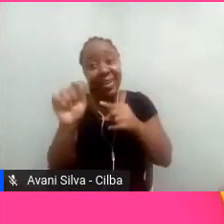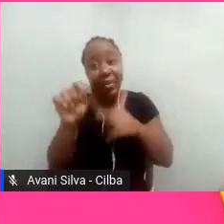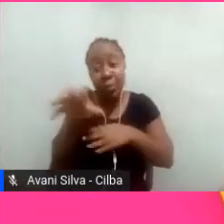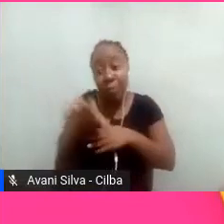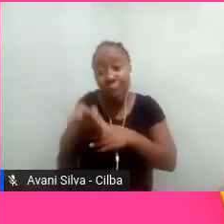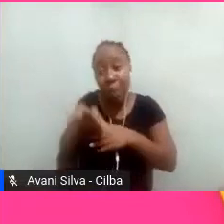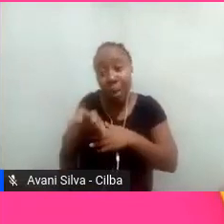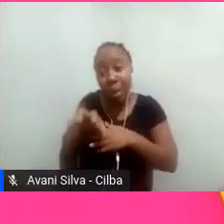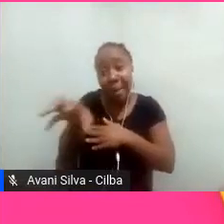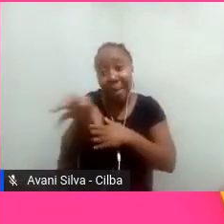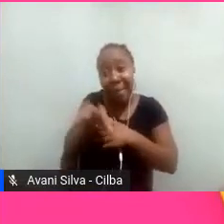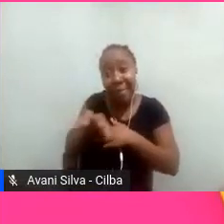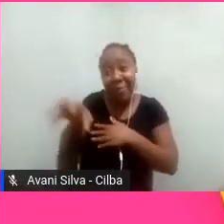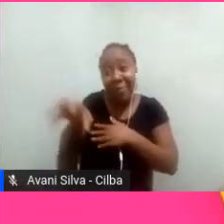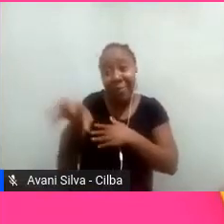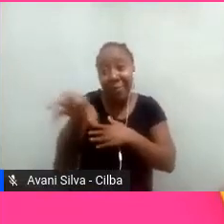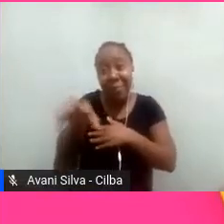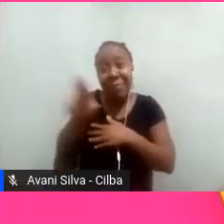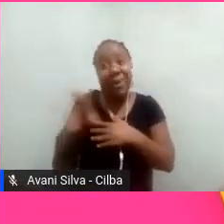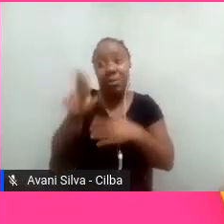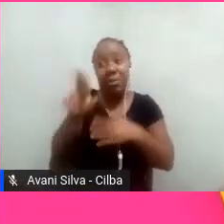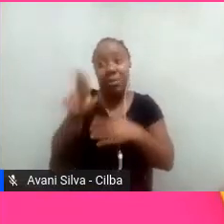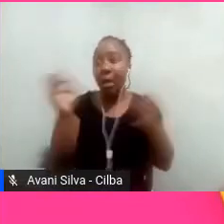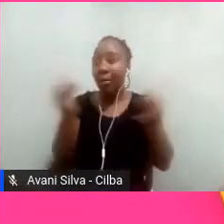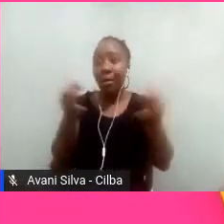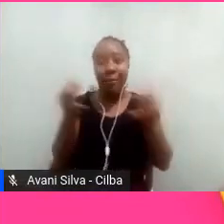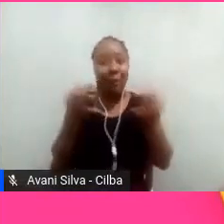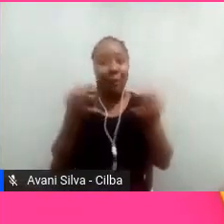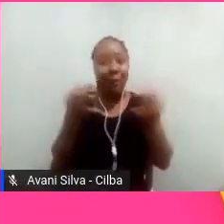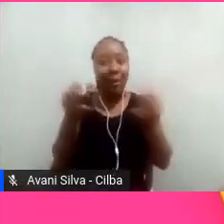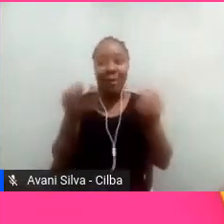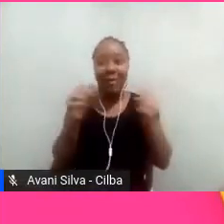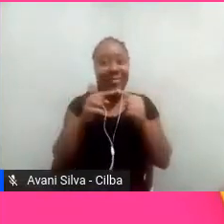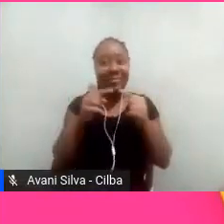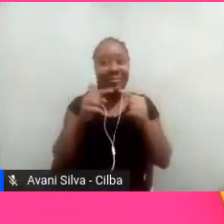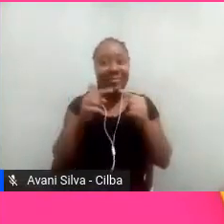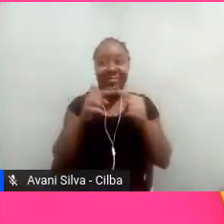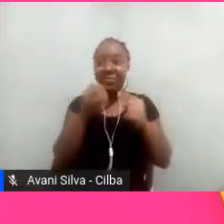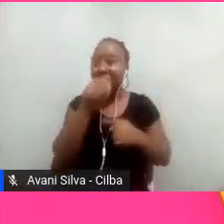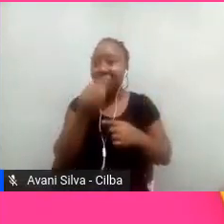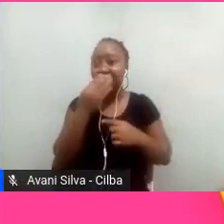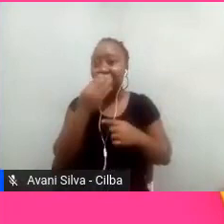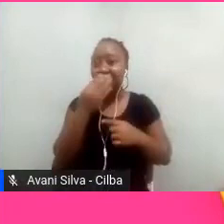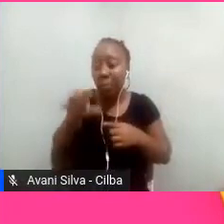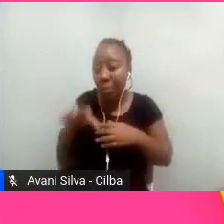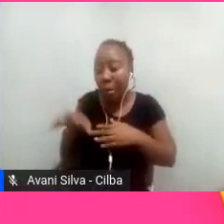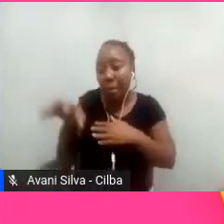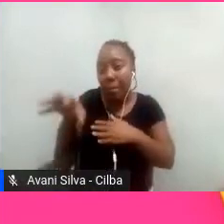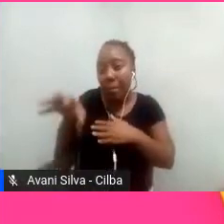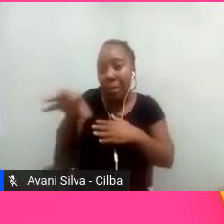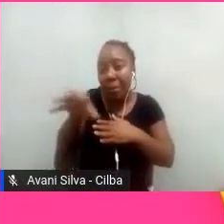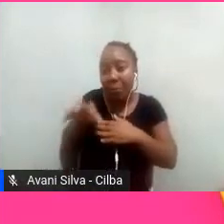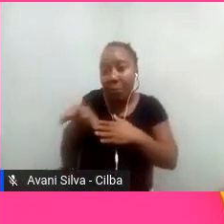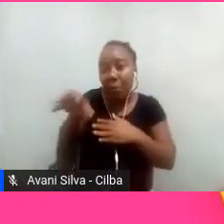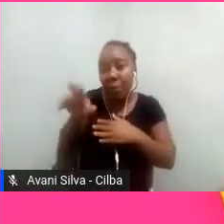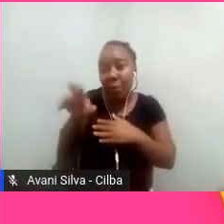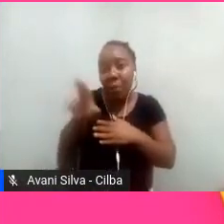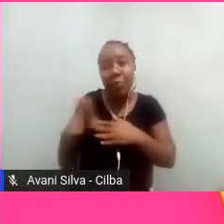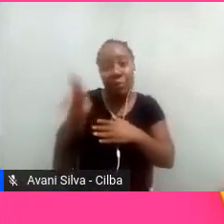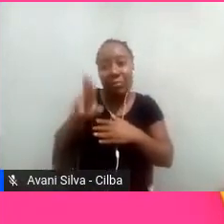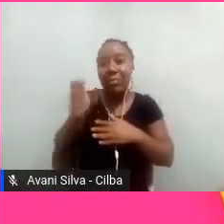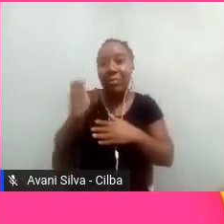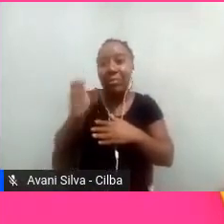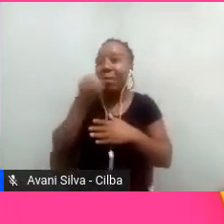ficou perfeito. Funciona super bem como mousepad. Aí eu já inventei, já fiz uns